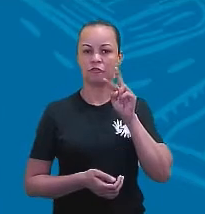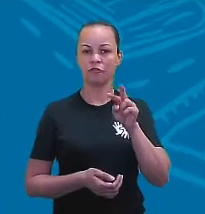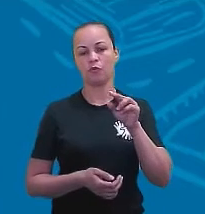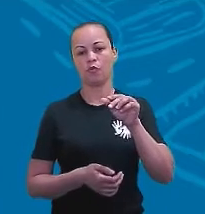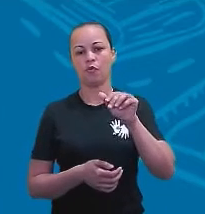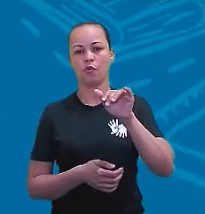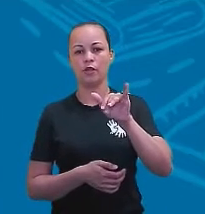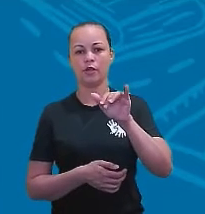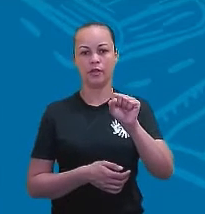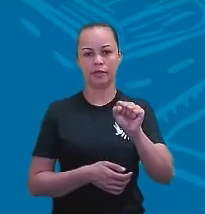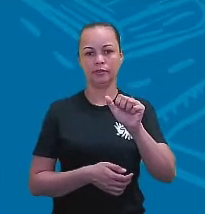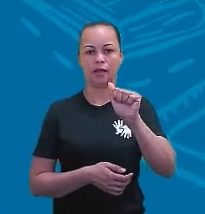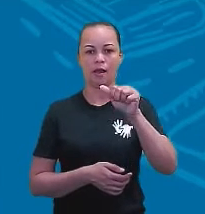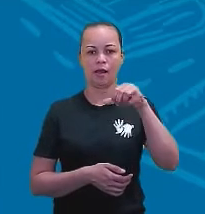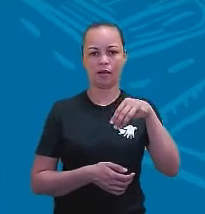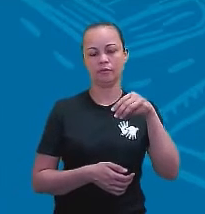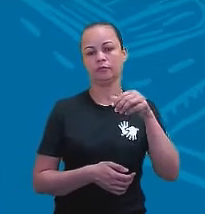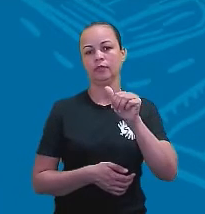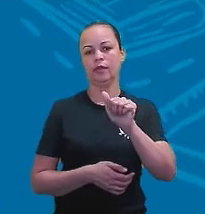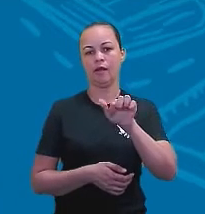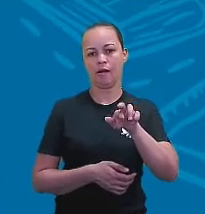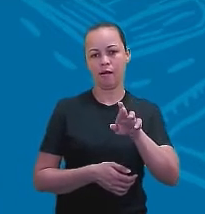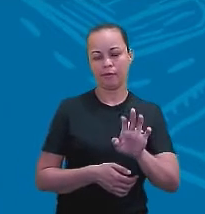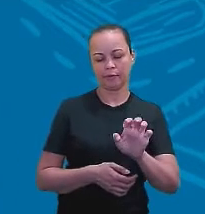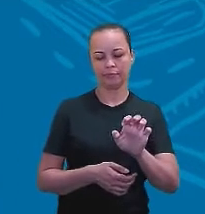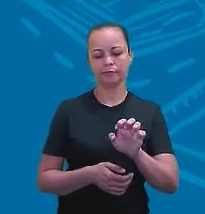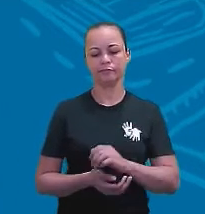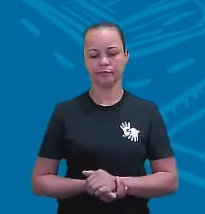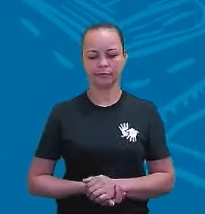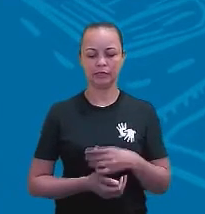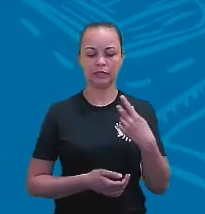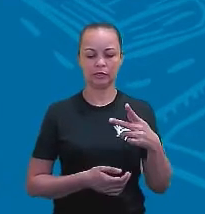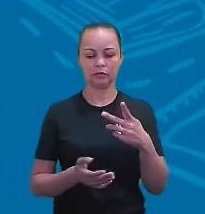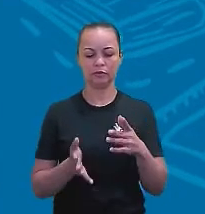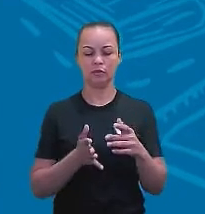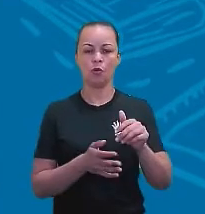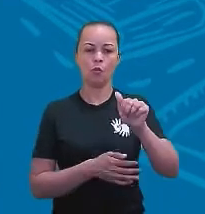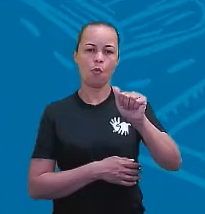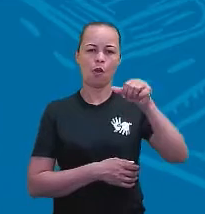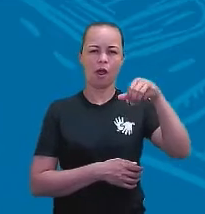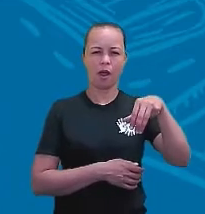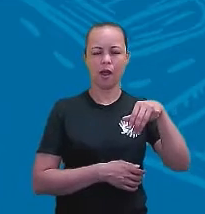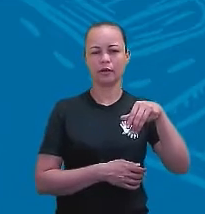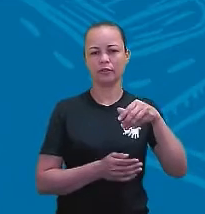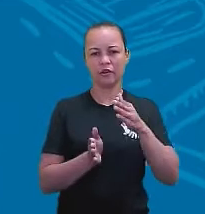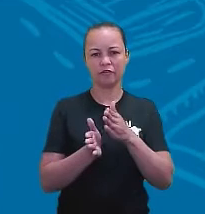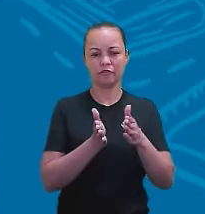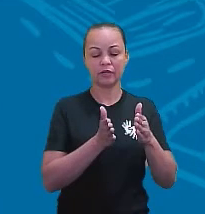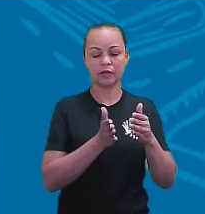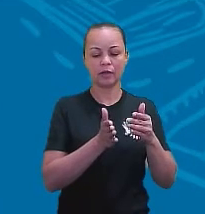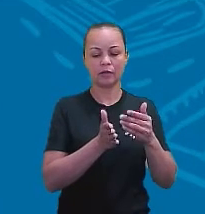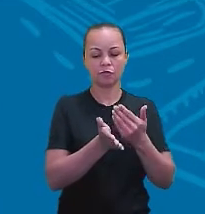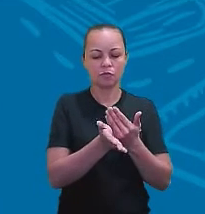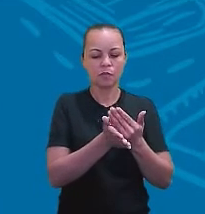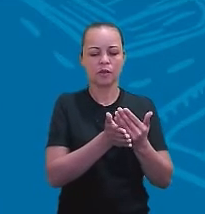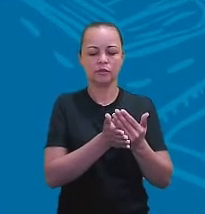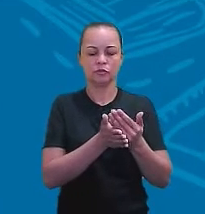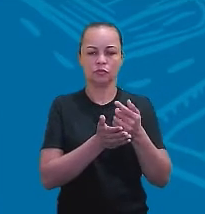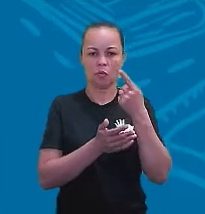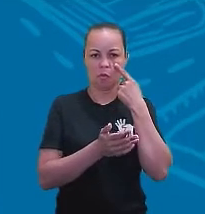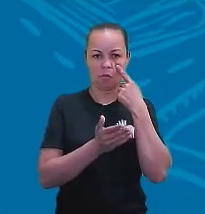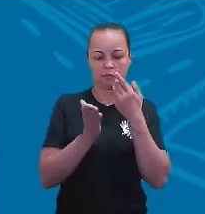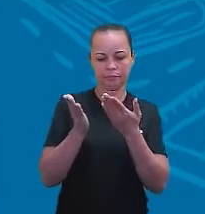are e com am. Gente, mesmo pensamento. Are vai ficar sempre no início, assim como is e am. Olha a